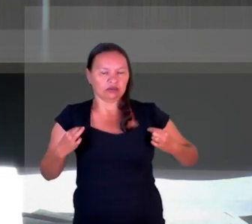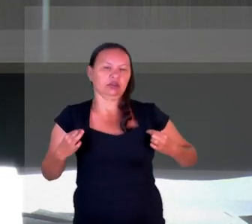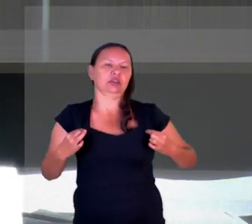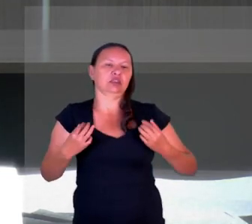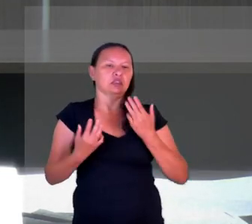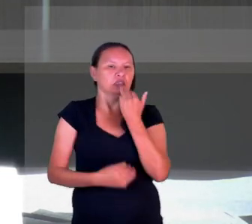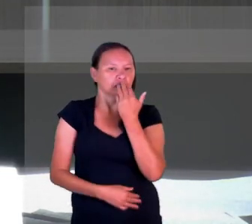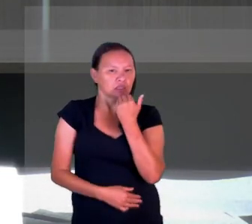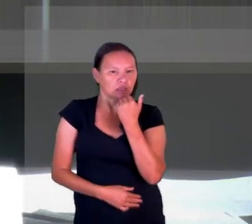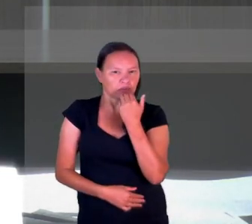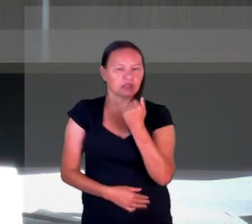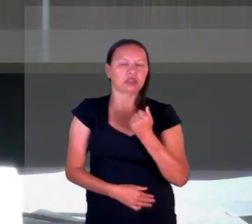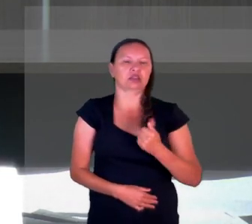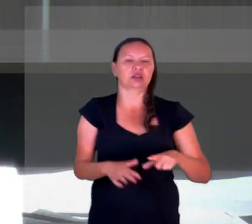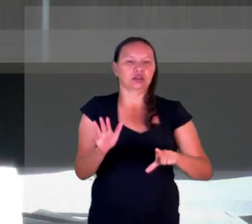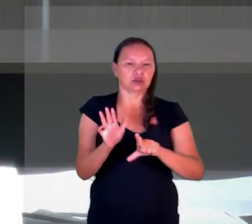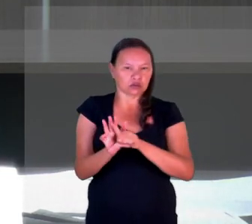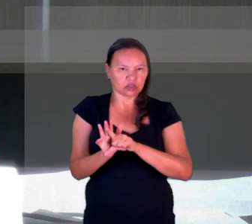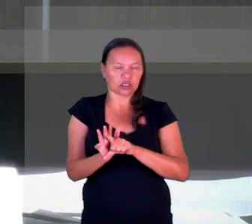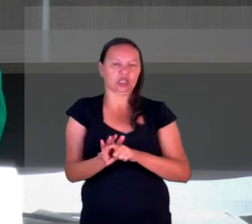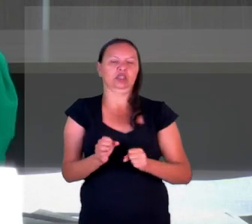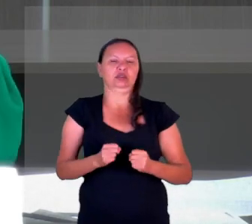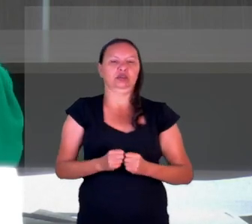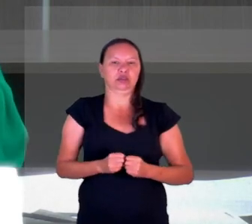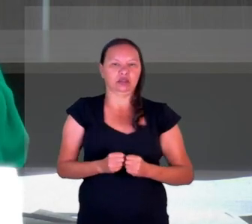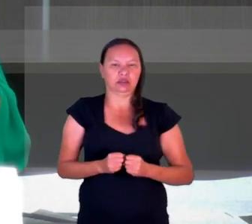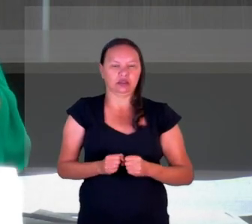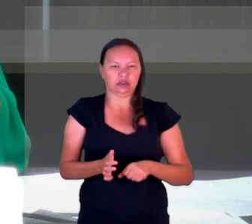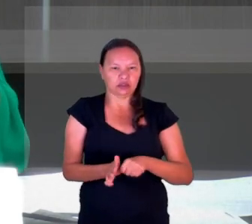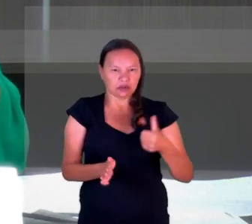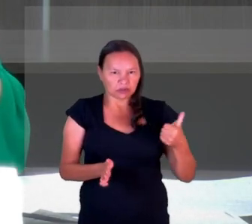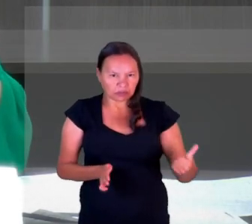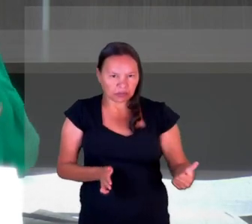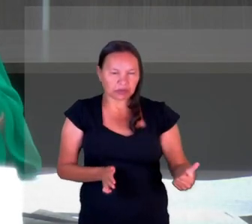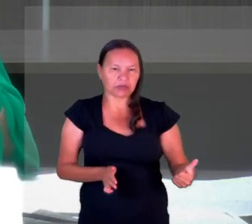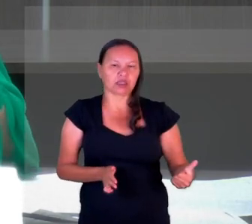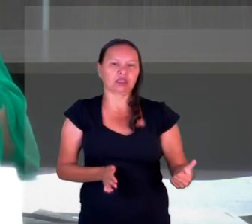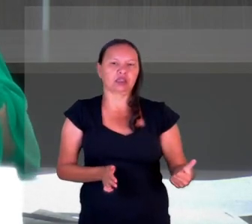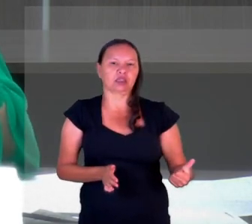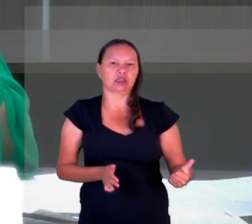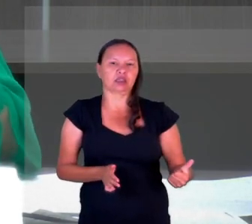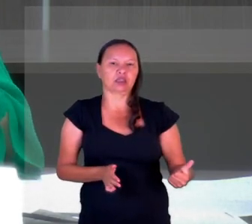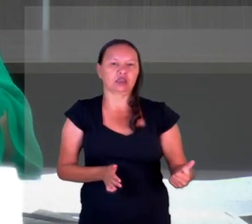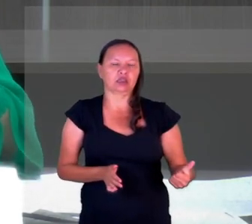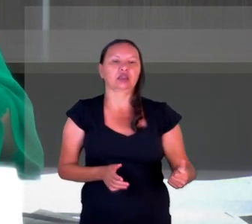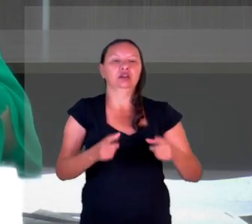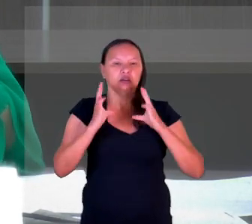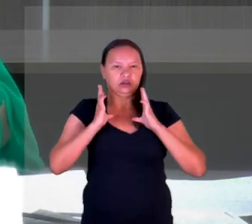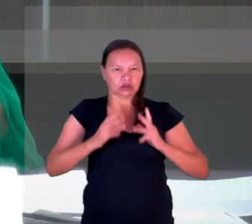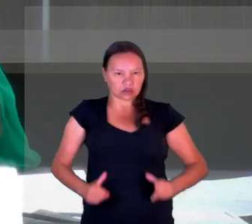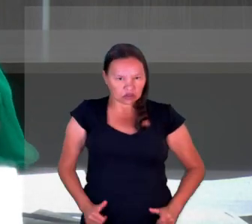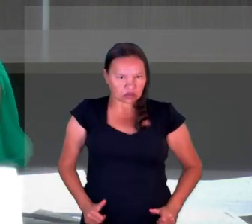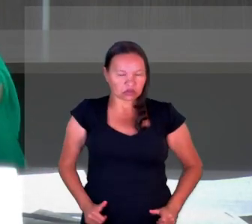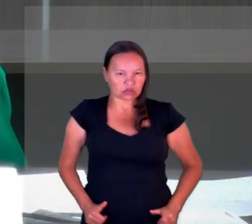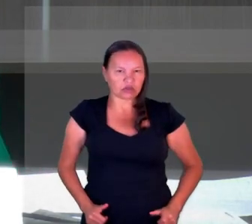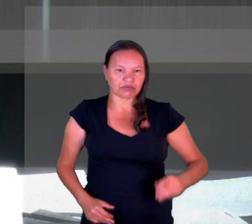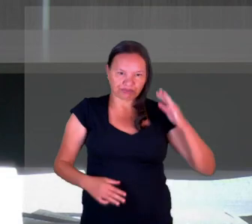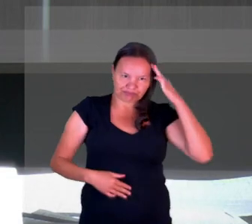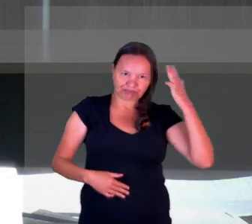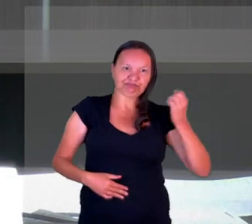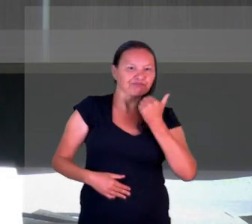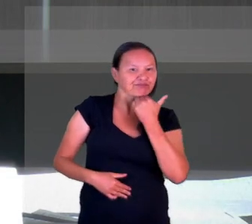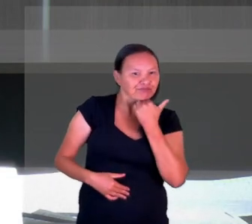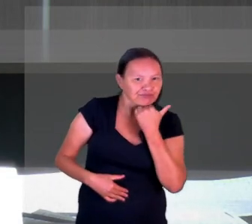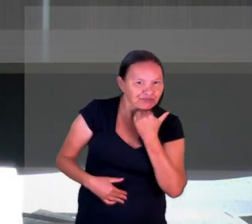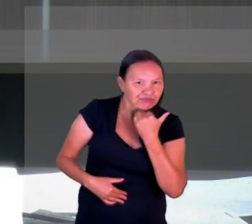direitos contemporâneos é o princípio dação o princípio da da dignidade humana desculpa e o direito